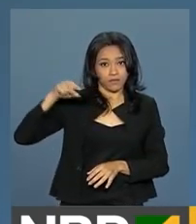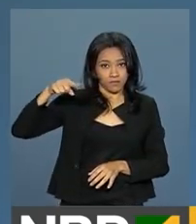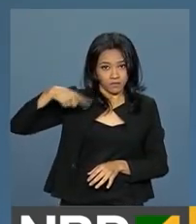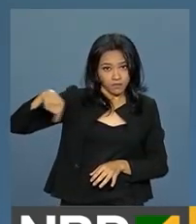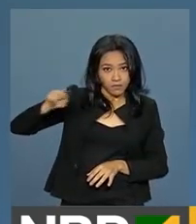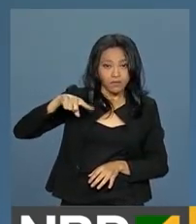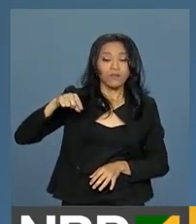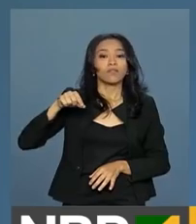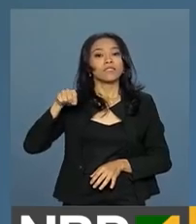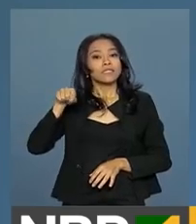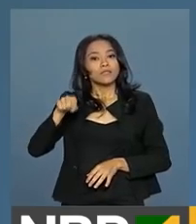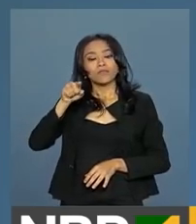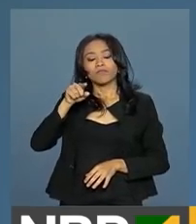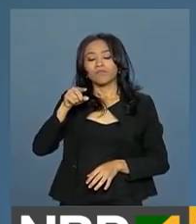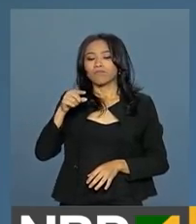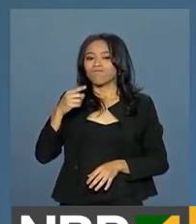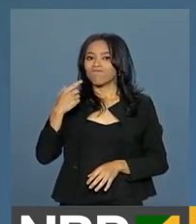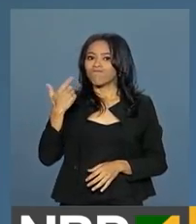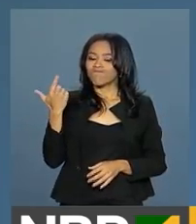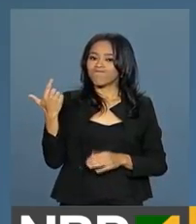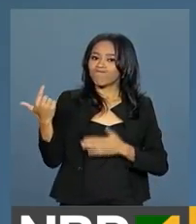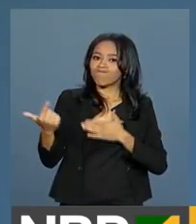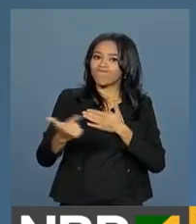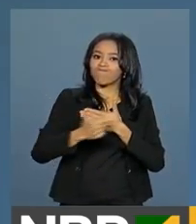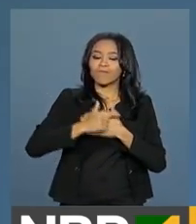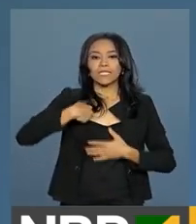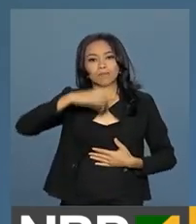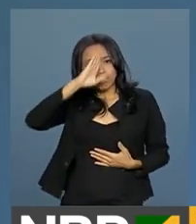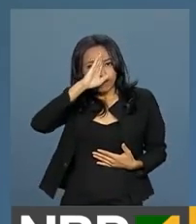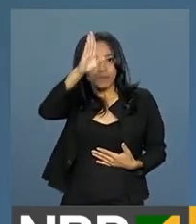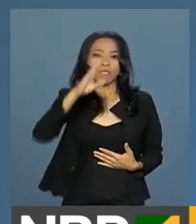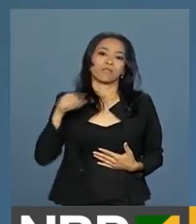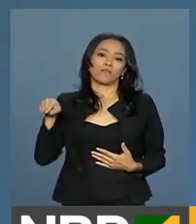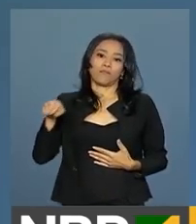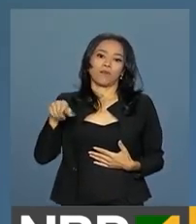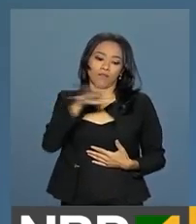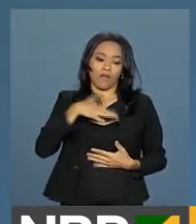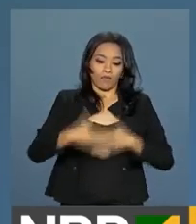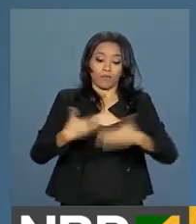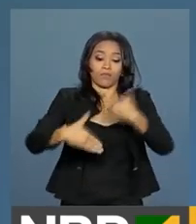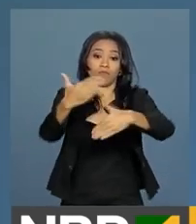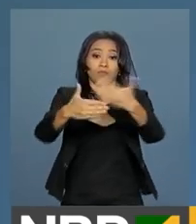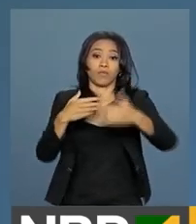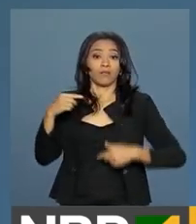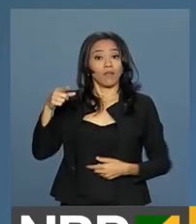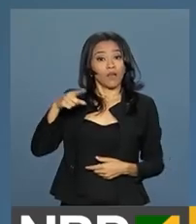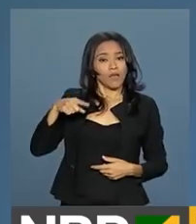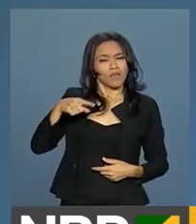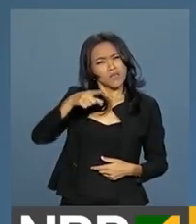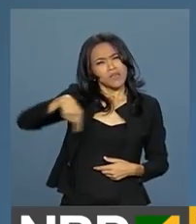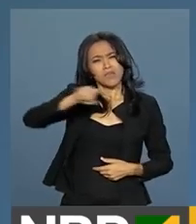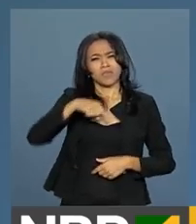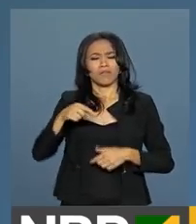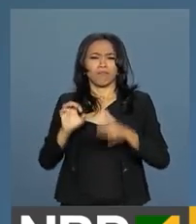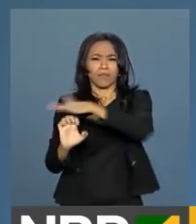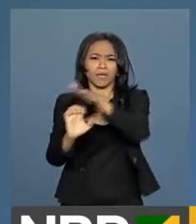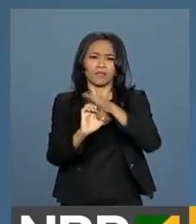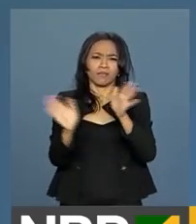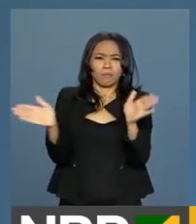papel central no desenvolvimento as empresas pequenas grandes